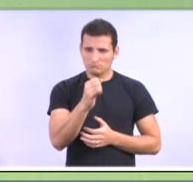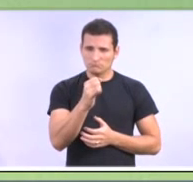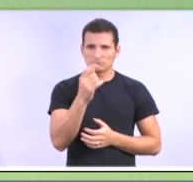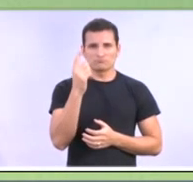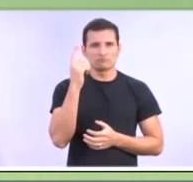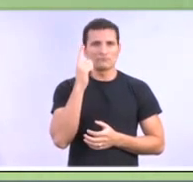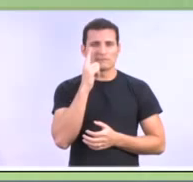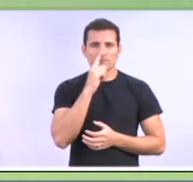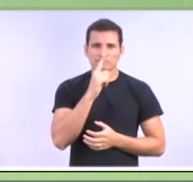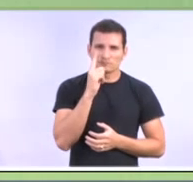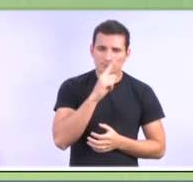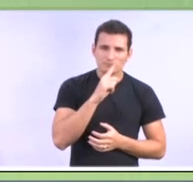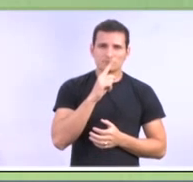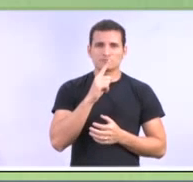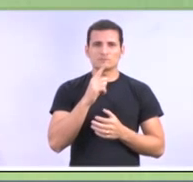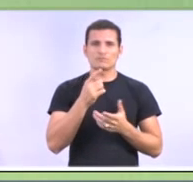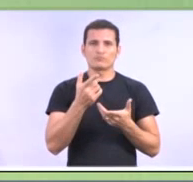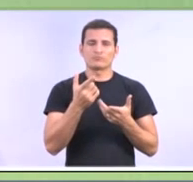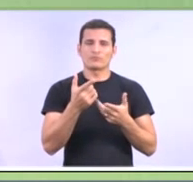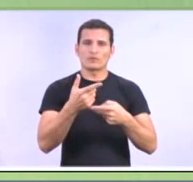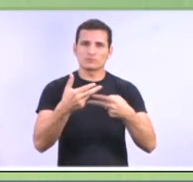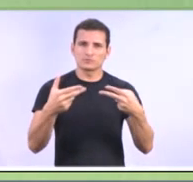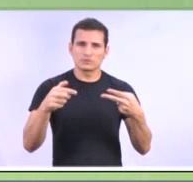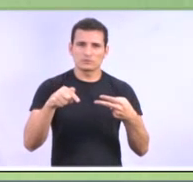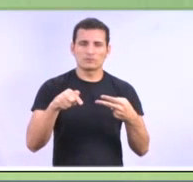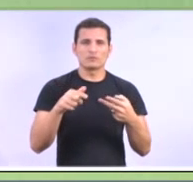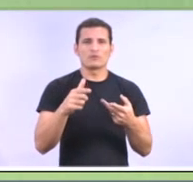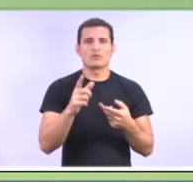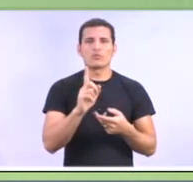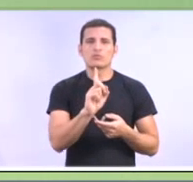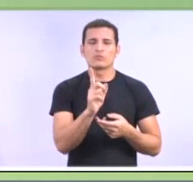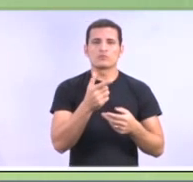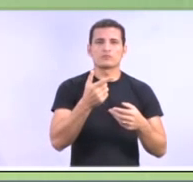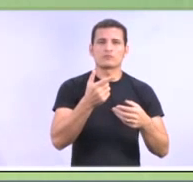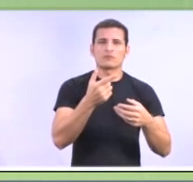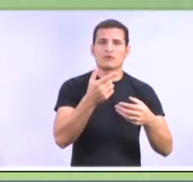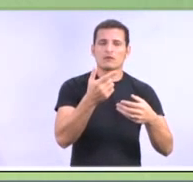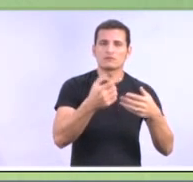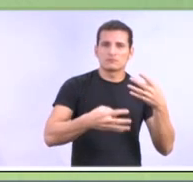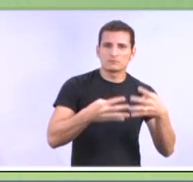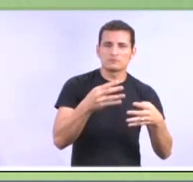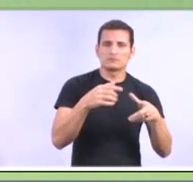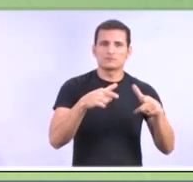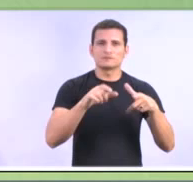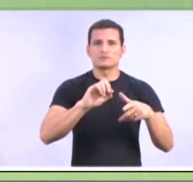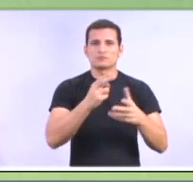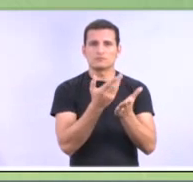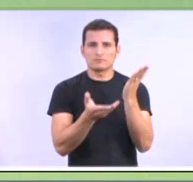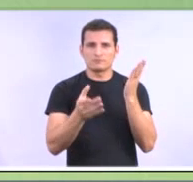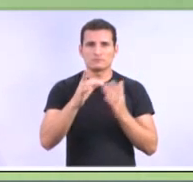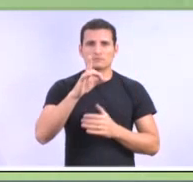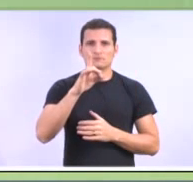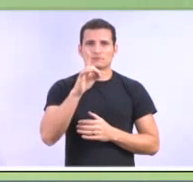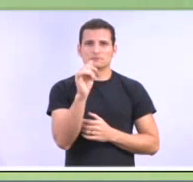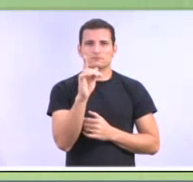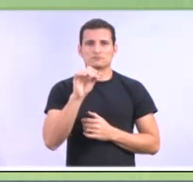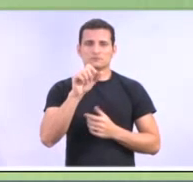falha em um dispositivo, não haja interrupção de serviços ou perda de dados do